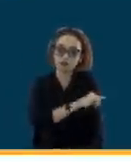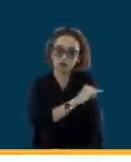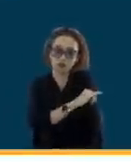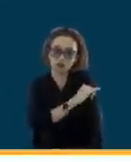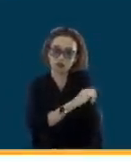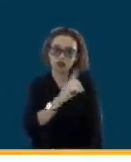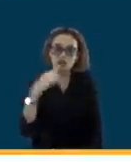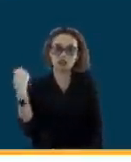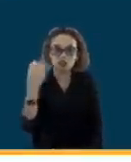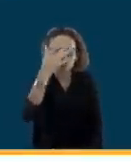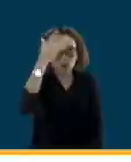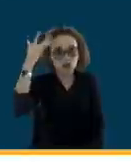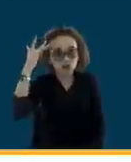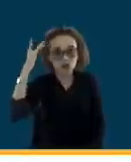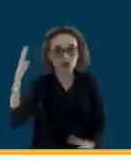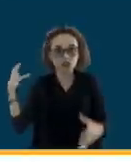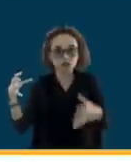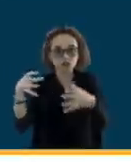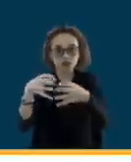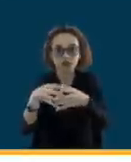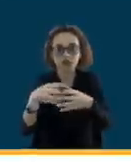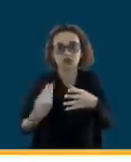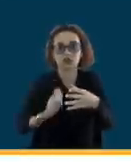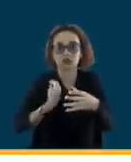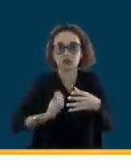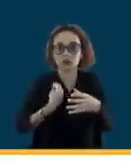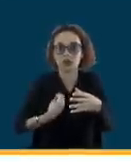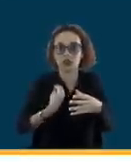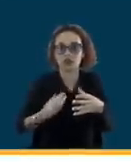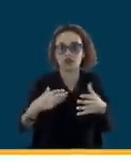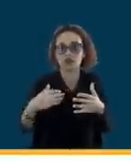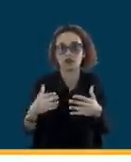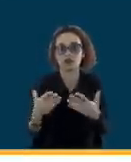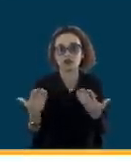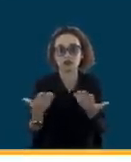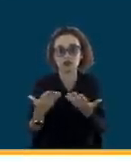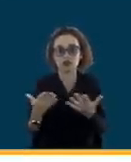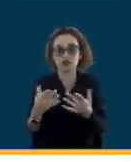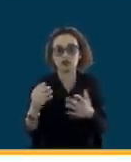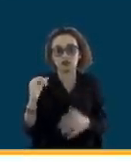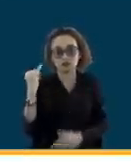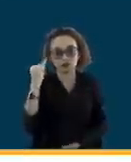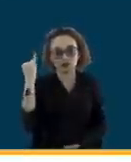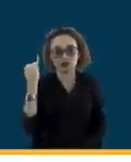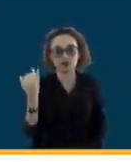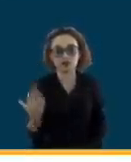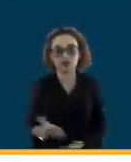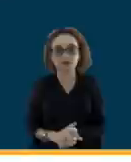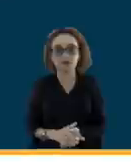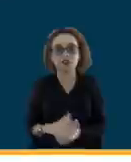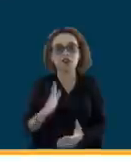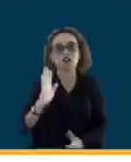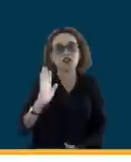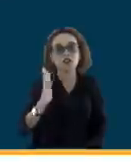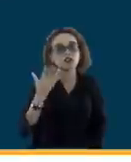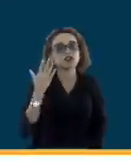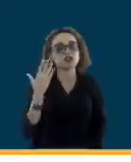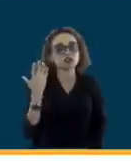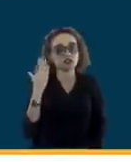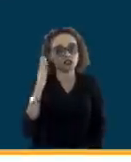organização desse evento extraordinário. Acabamos de ouvir a fala da nossa